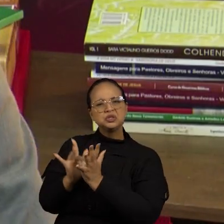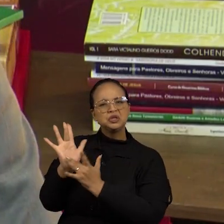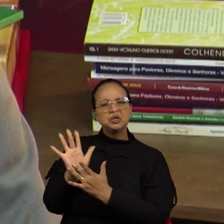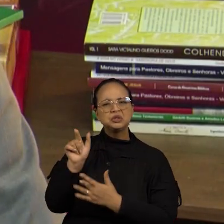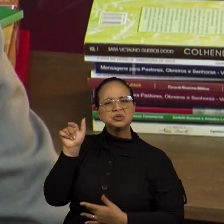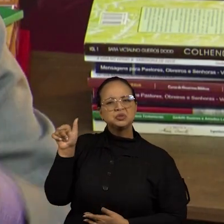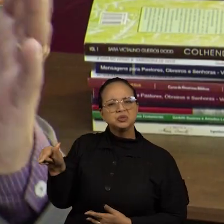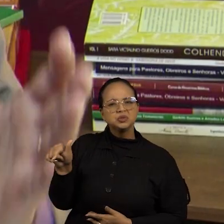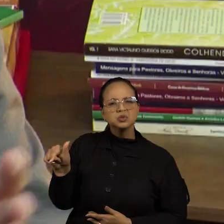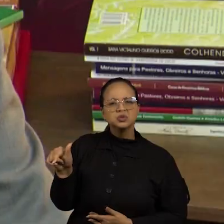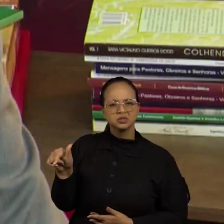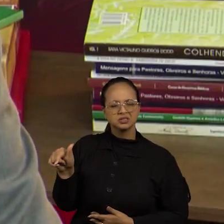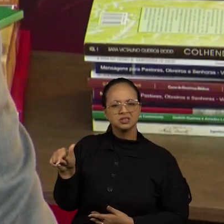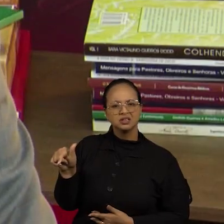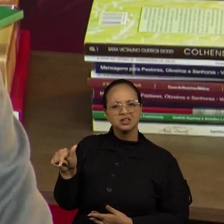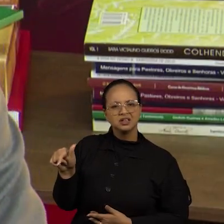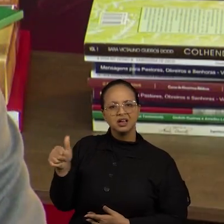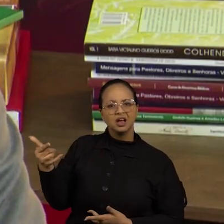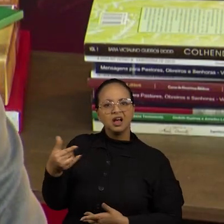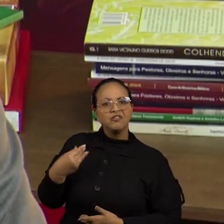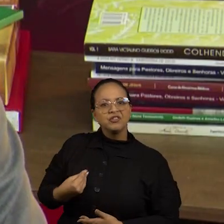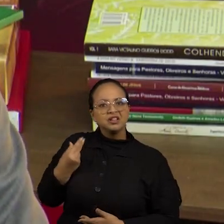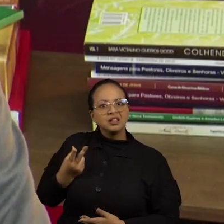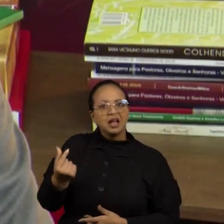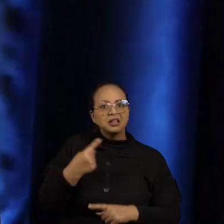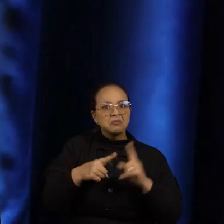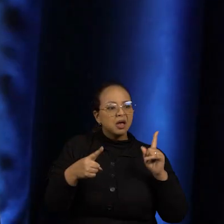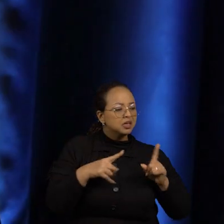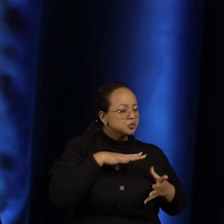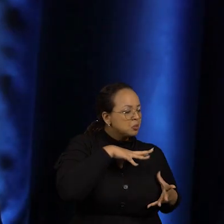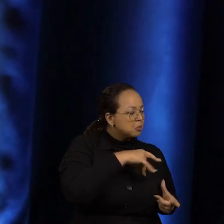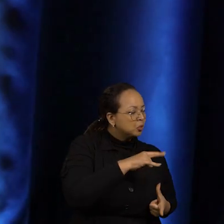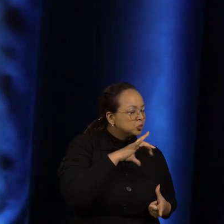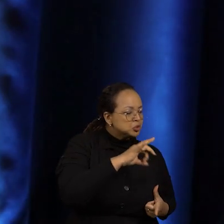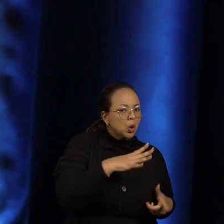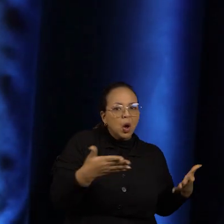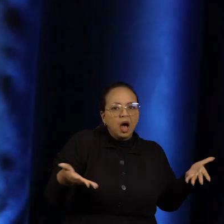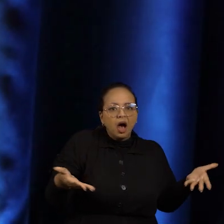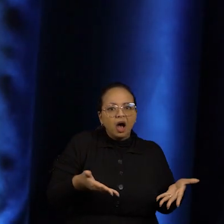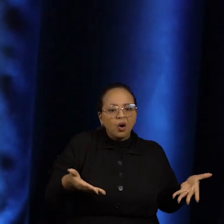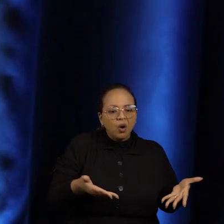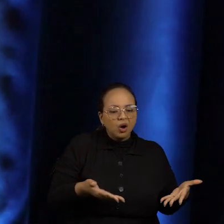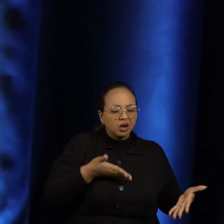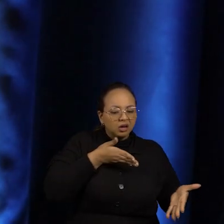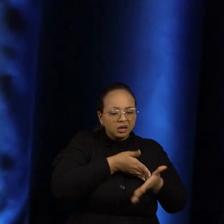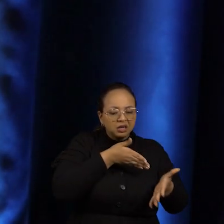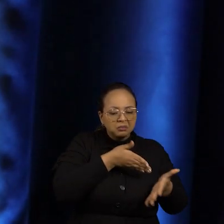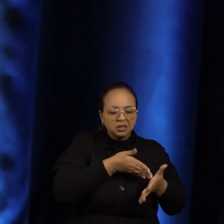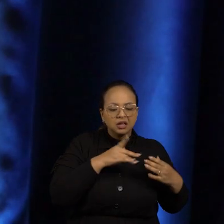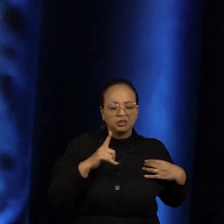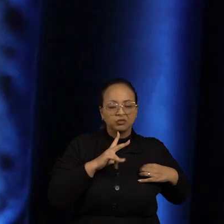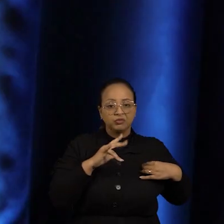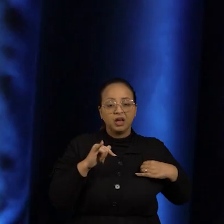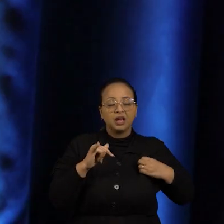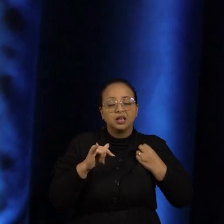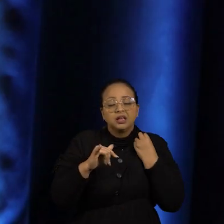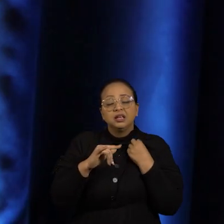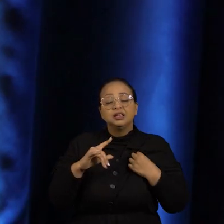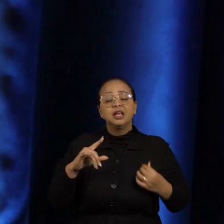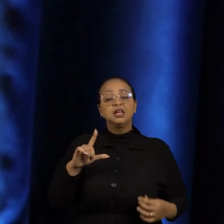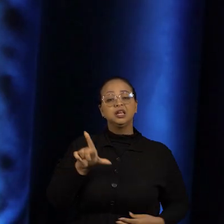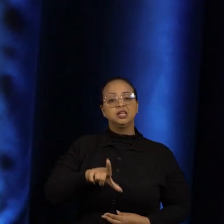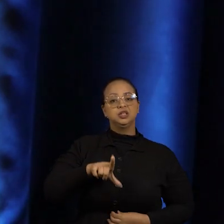vida. Justamente. Está tudo nesse contexto, né? Justamente. Então, a escolha está diante do homem. E o altar de